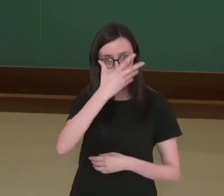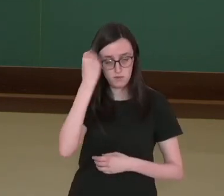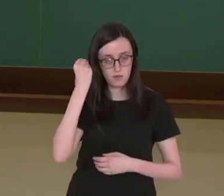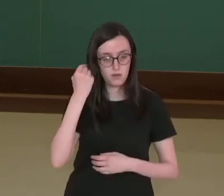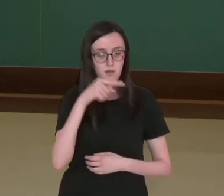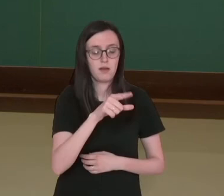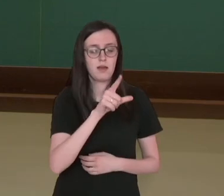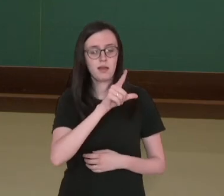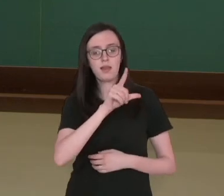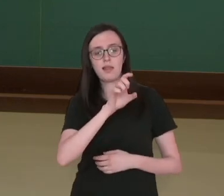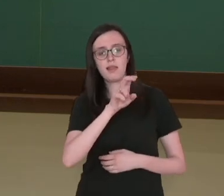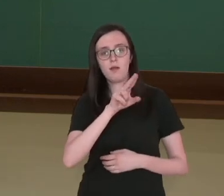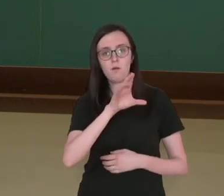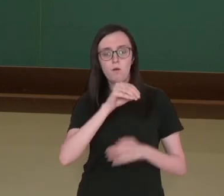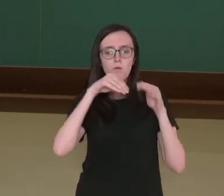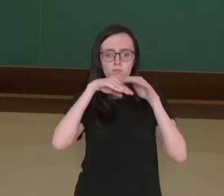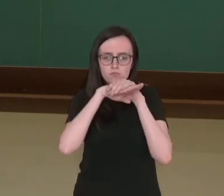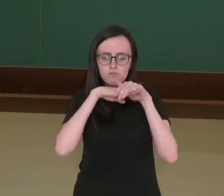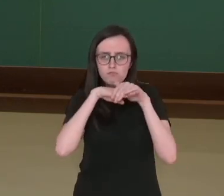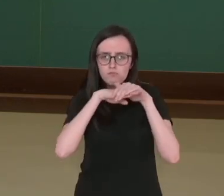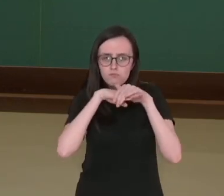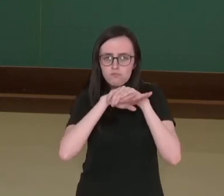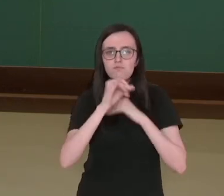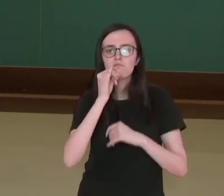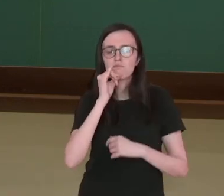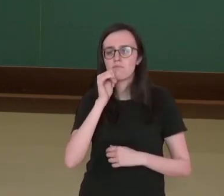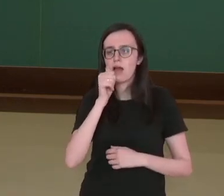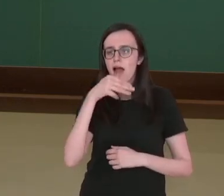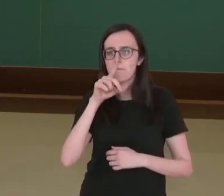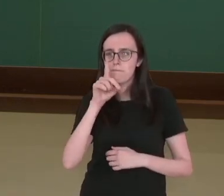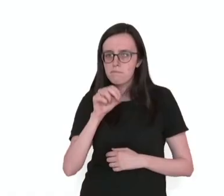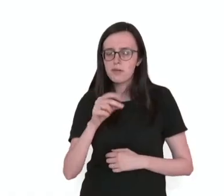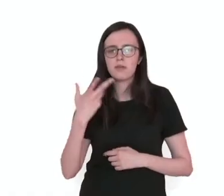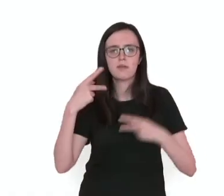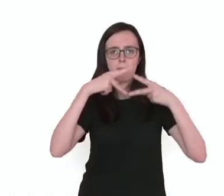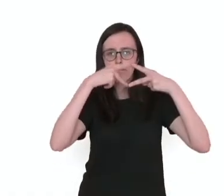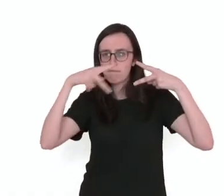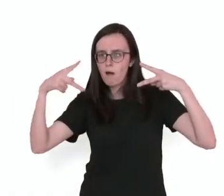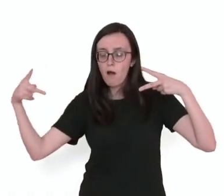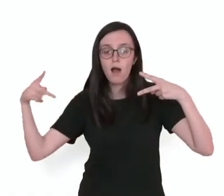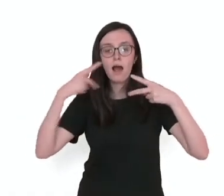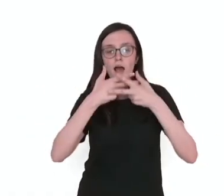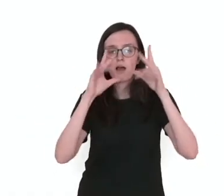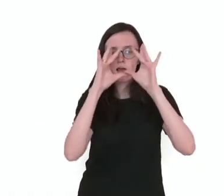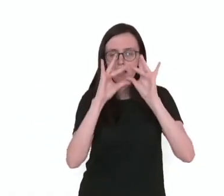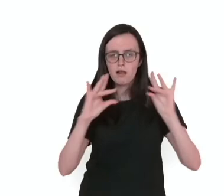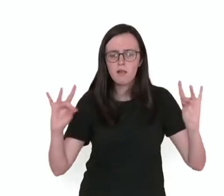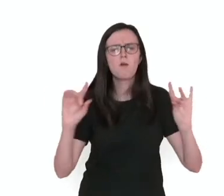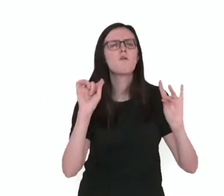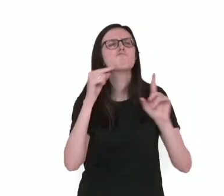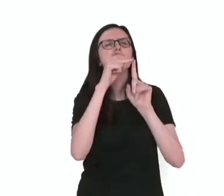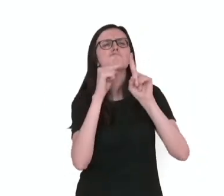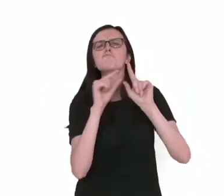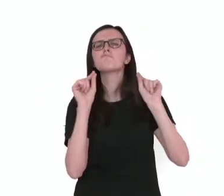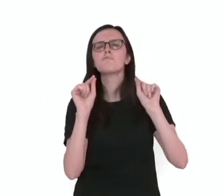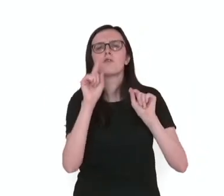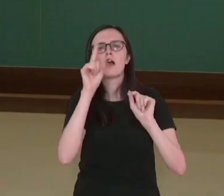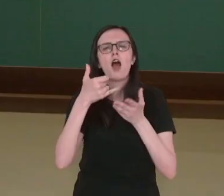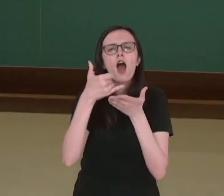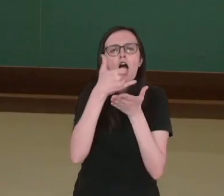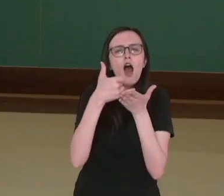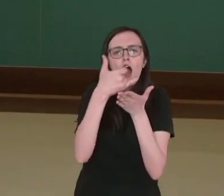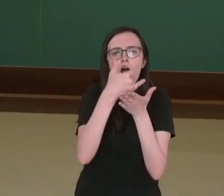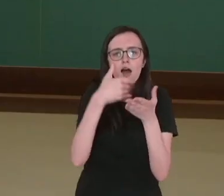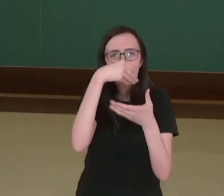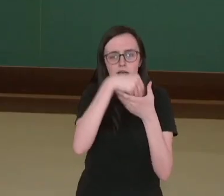Os leucoplastos armazenam substâncias como amido, proteína ou substâncias lipofílicas, que são substâncias com óleo, por